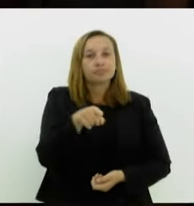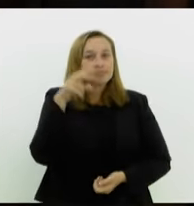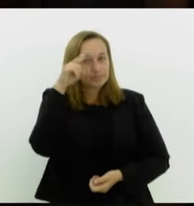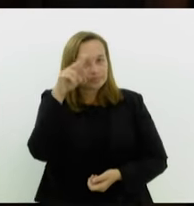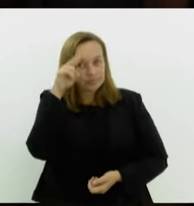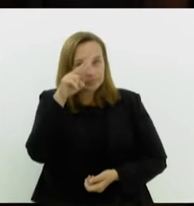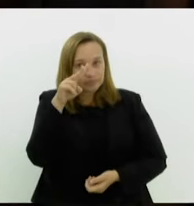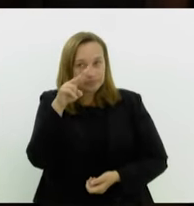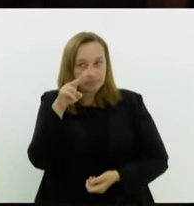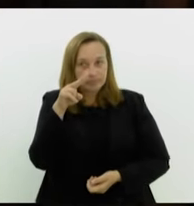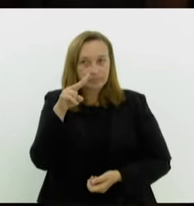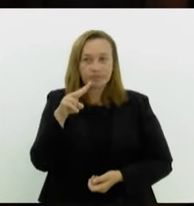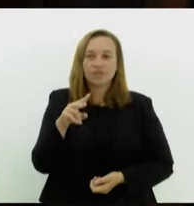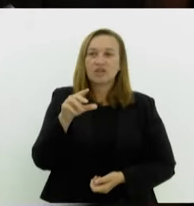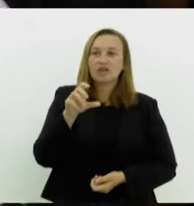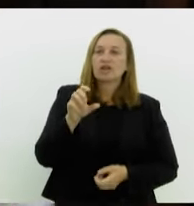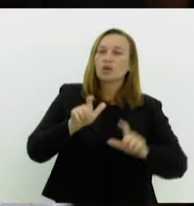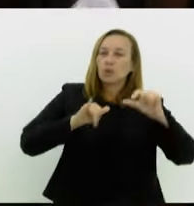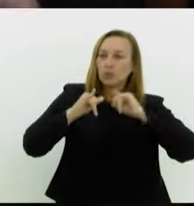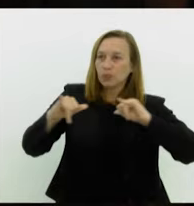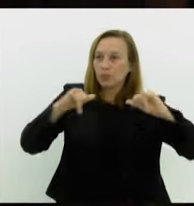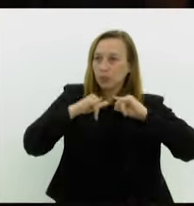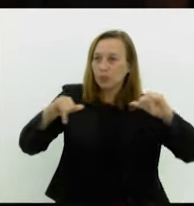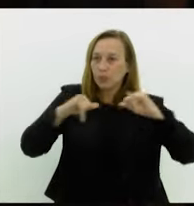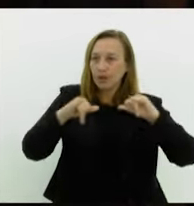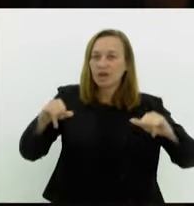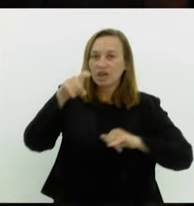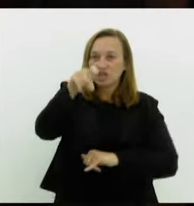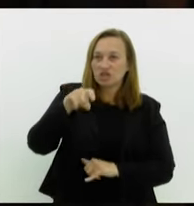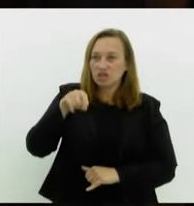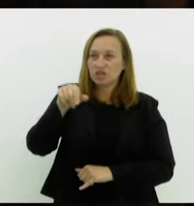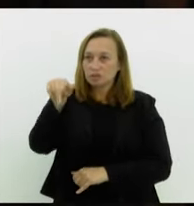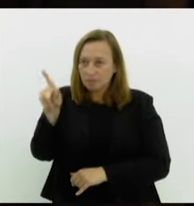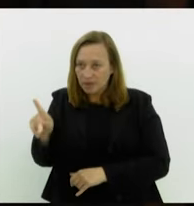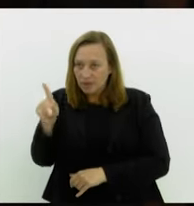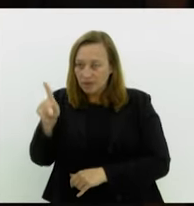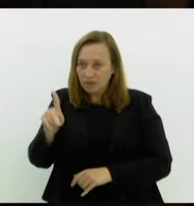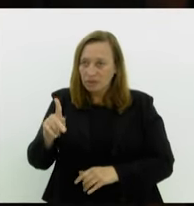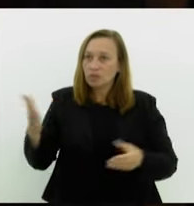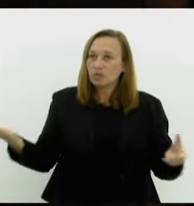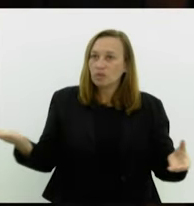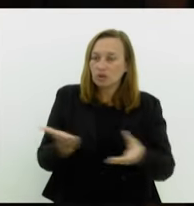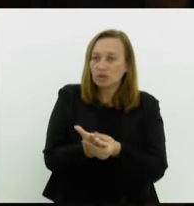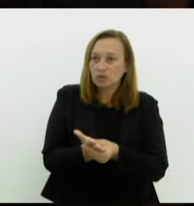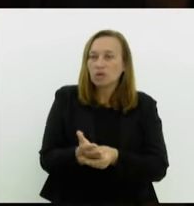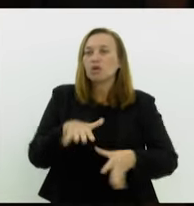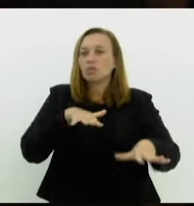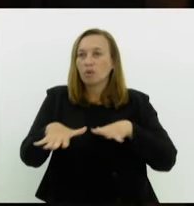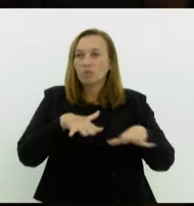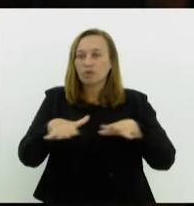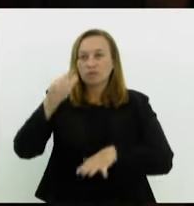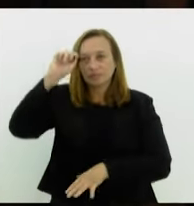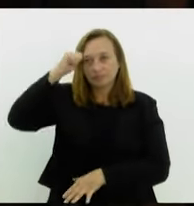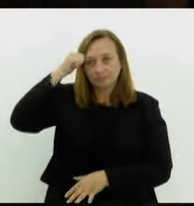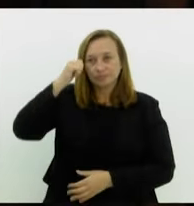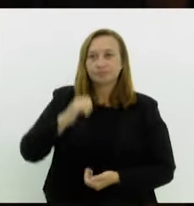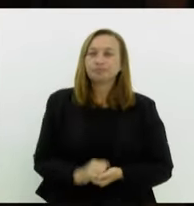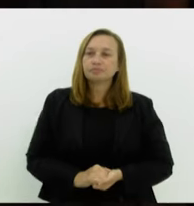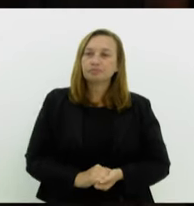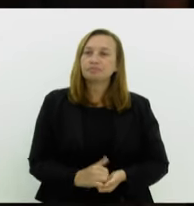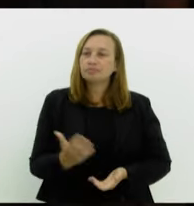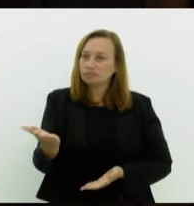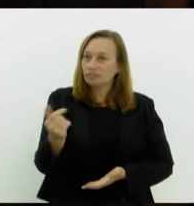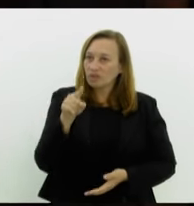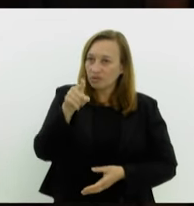da propaganda da XP que foi inclusive objeto de uma ação do movimento negro venha você